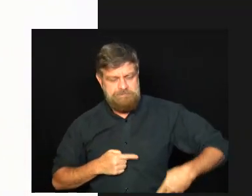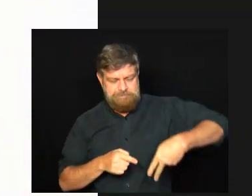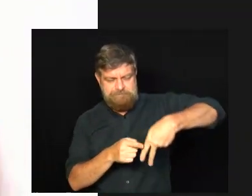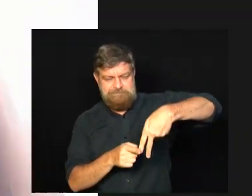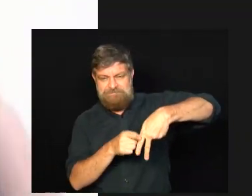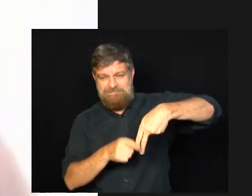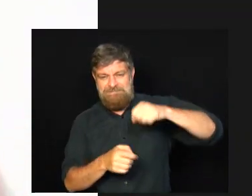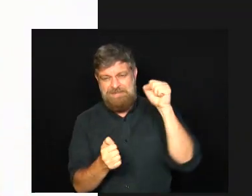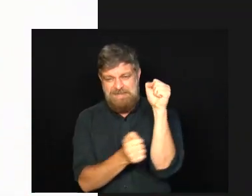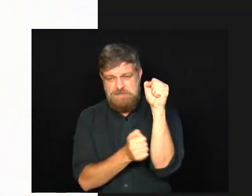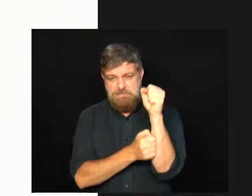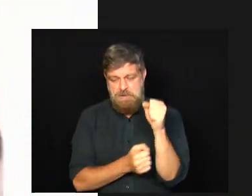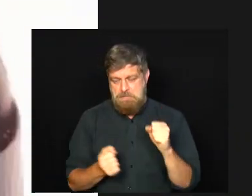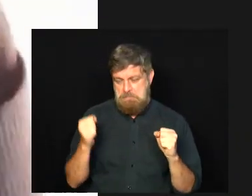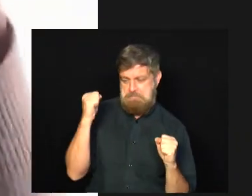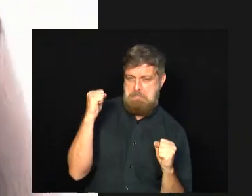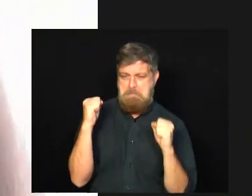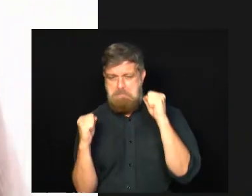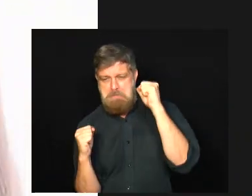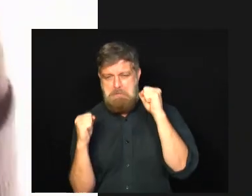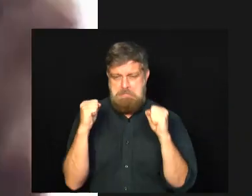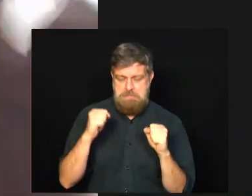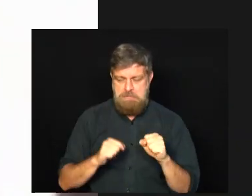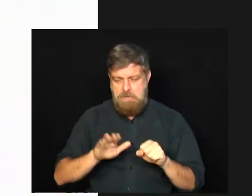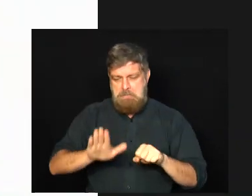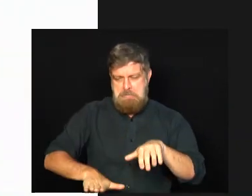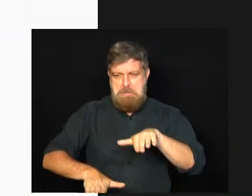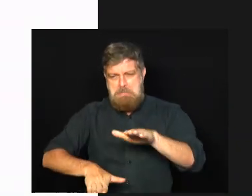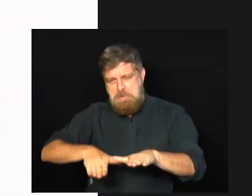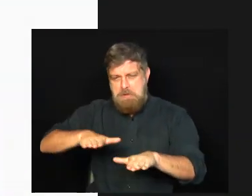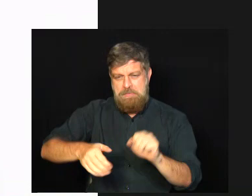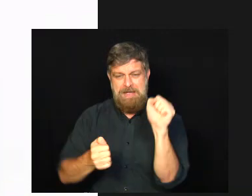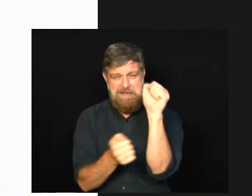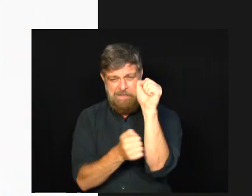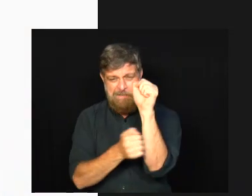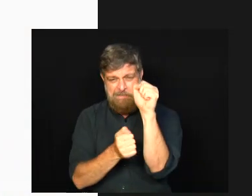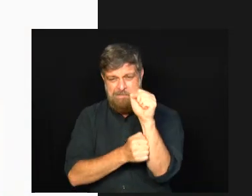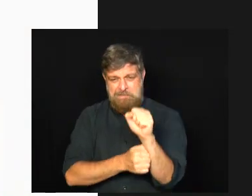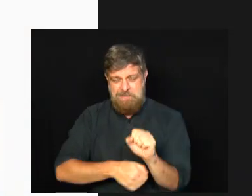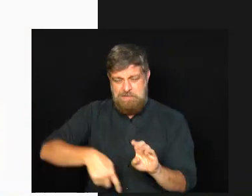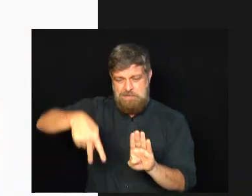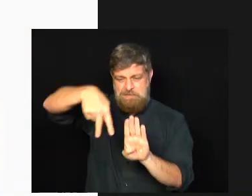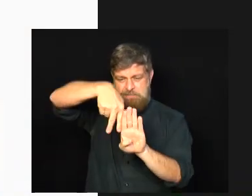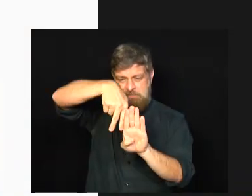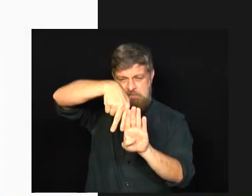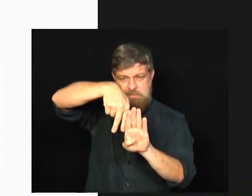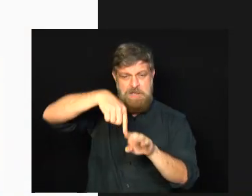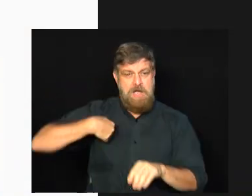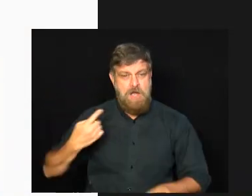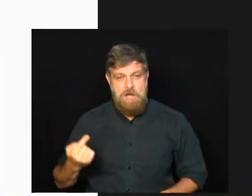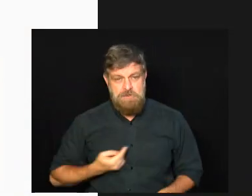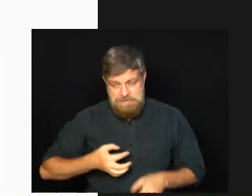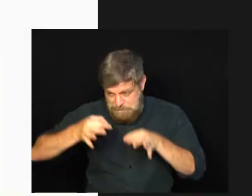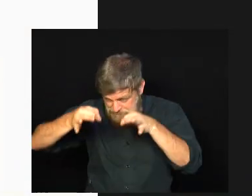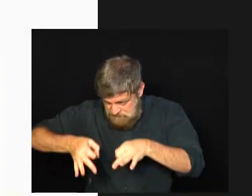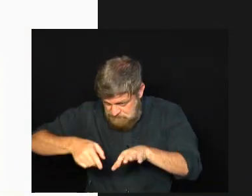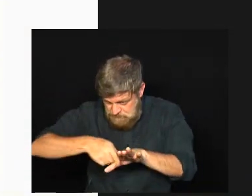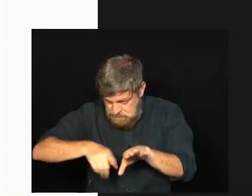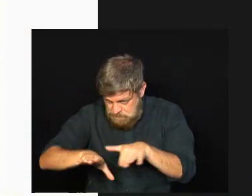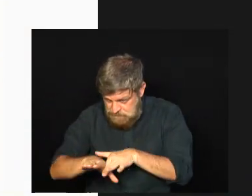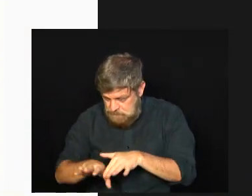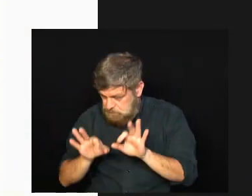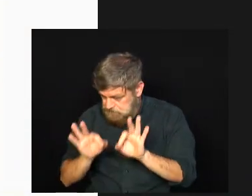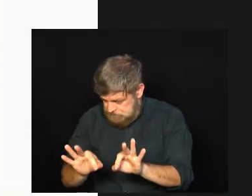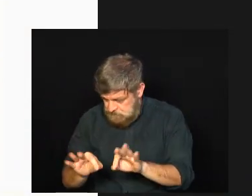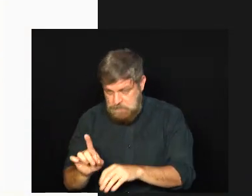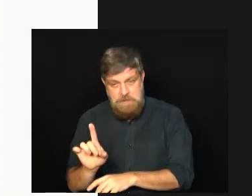que andar de perna de pau? Eu falei: nós não somos bípedes perfeitos.